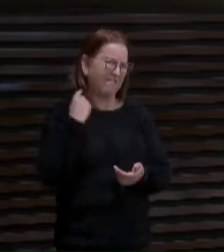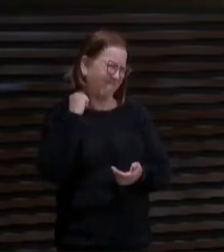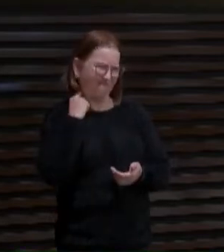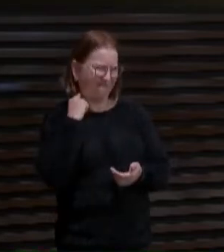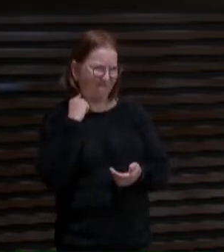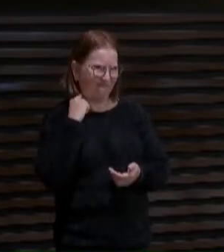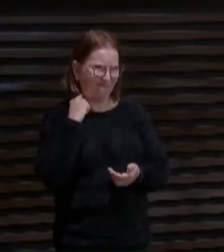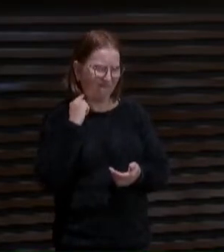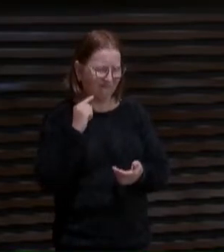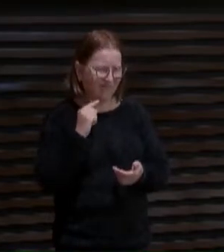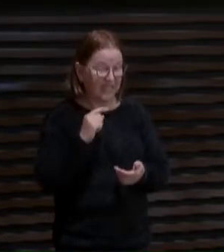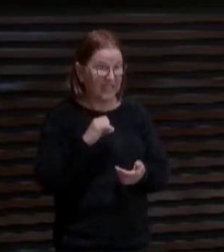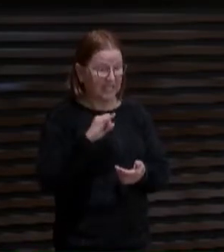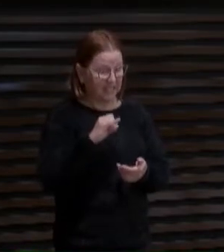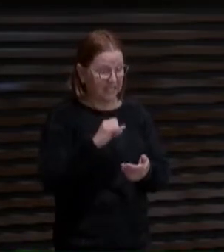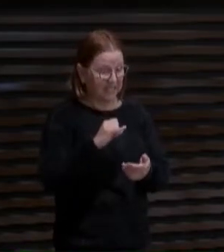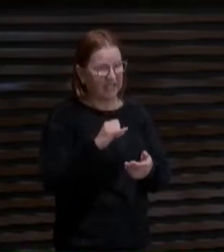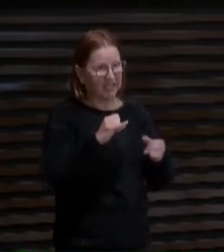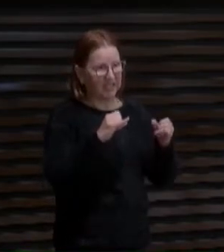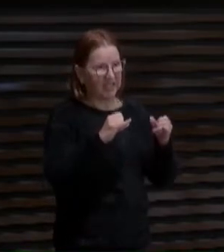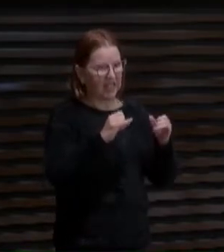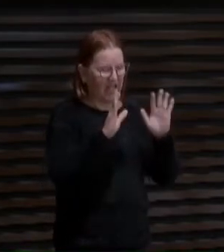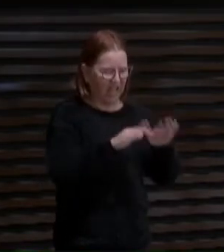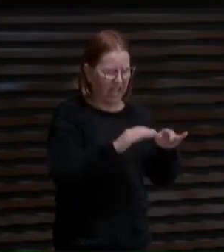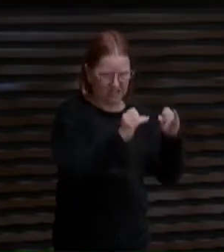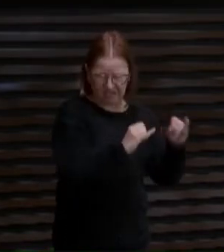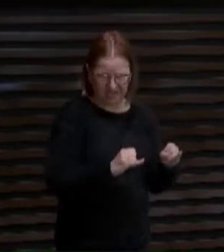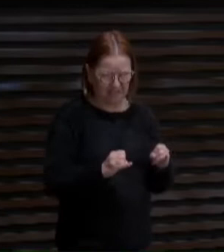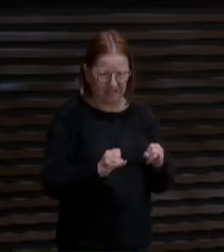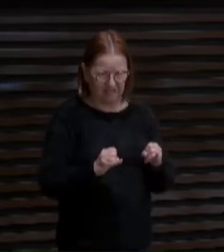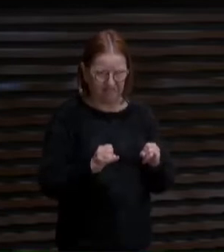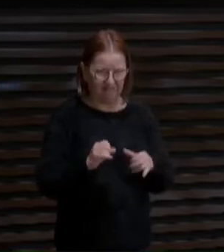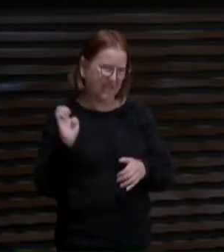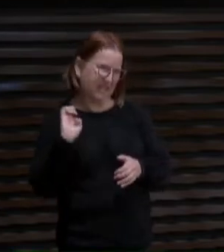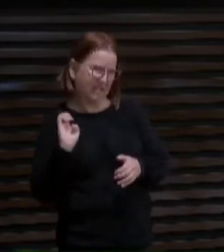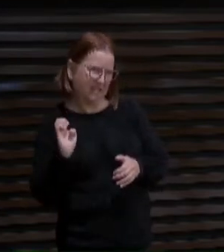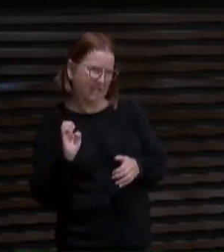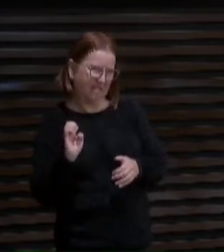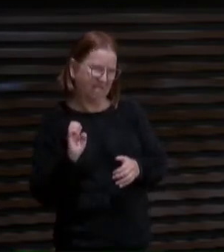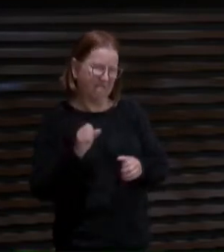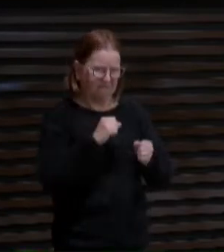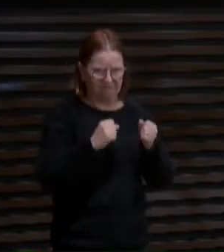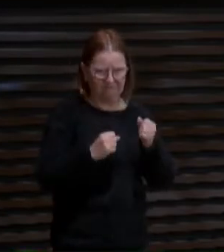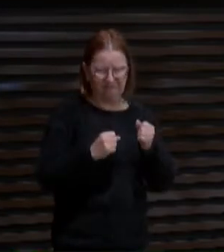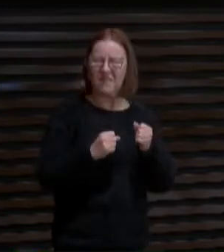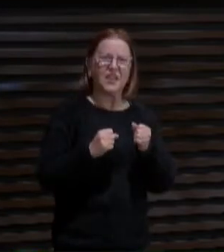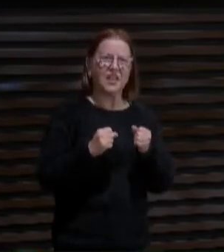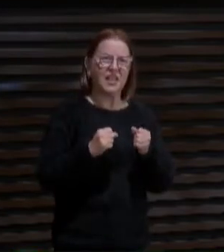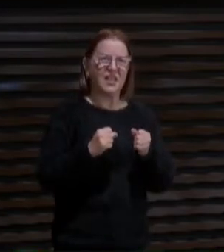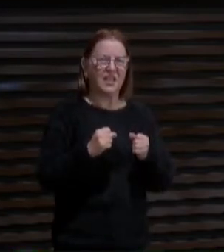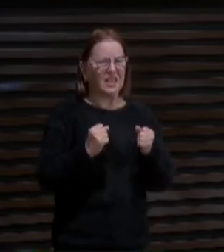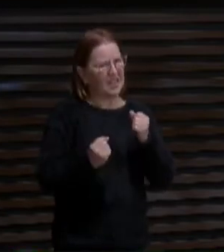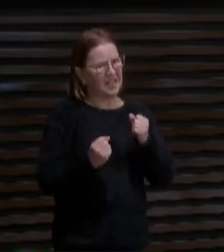nem efeminados nem sodomitas nem ladrões Nem bêbados